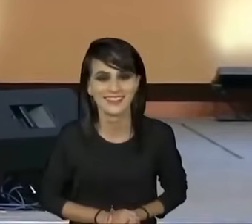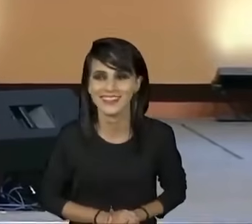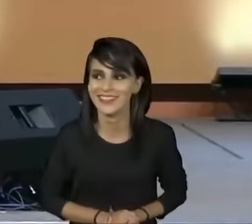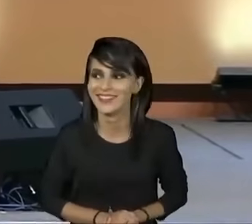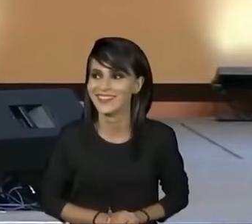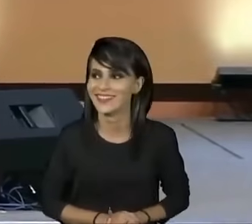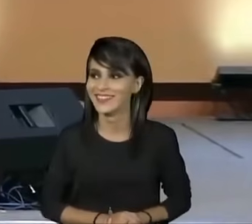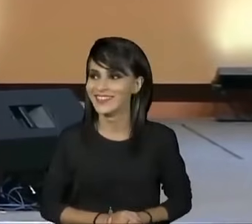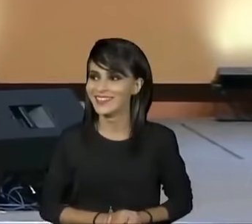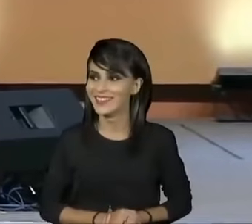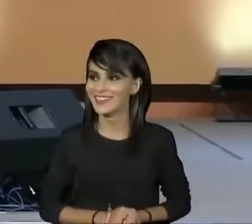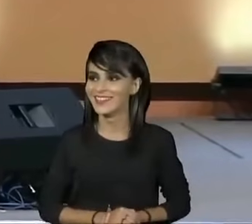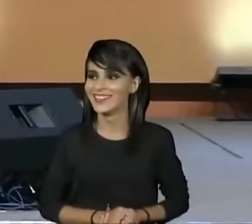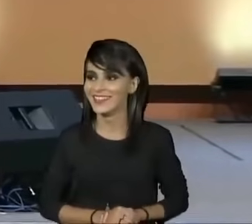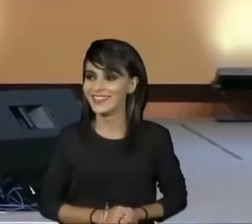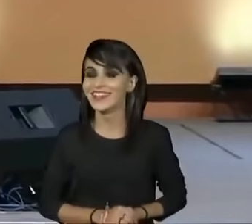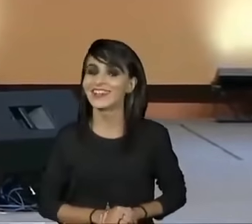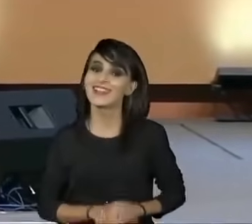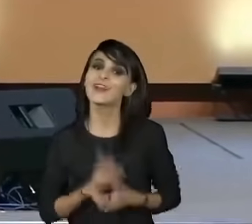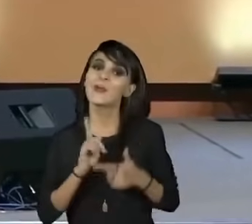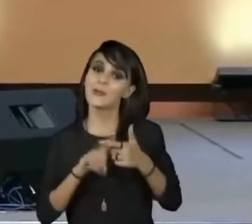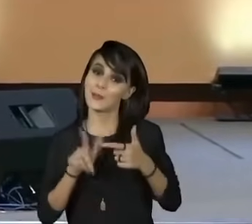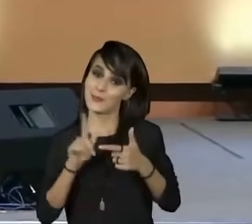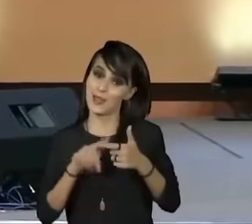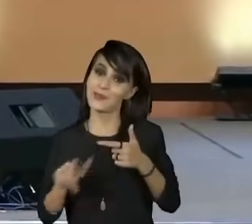jararaca Esse é o problema